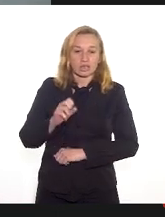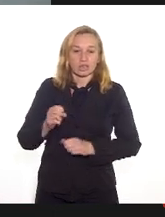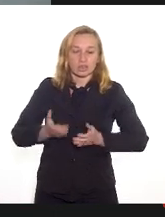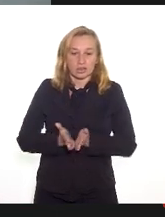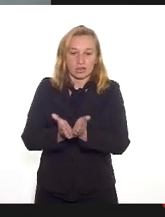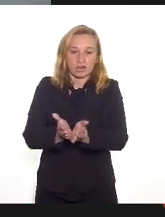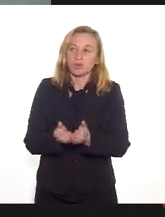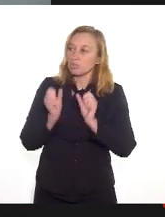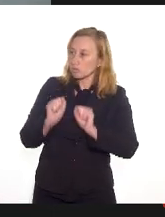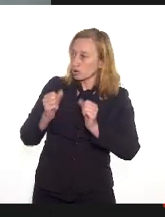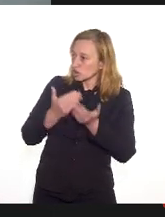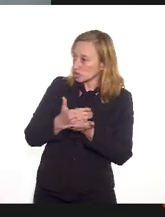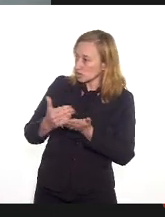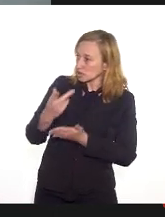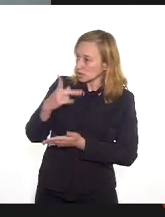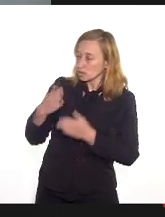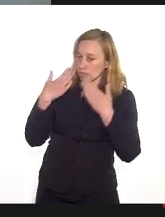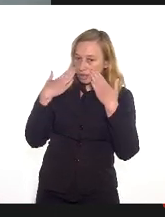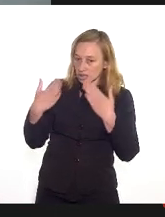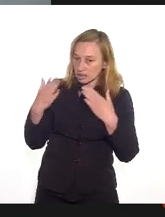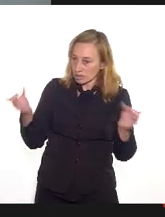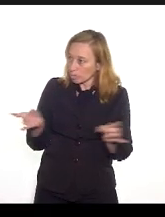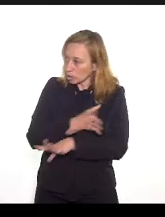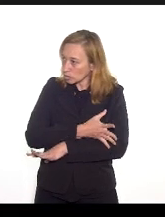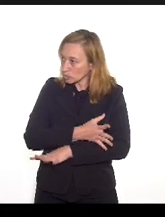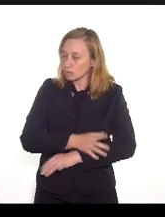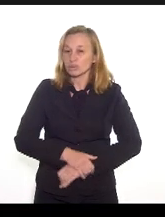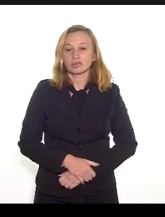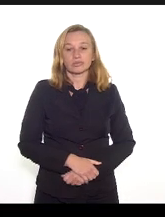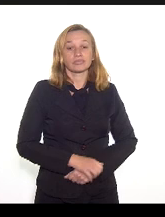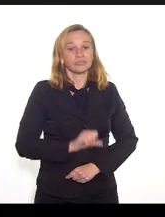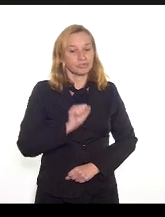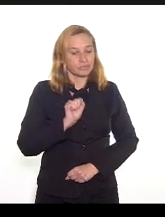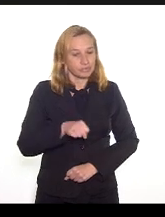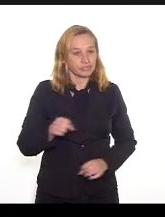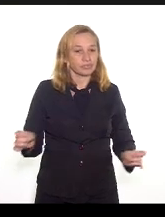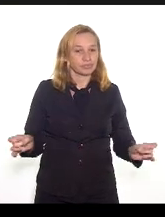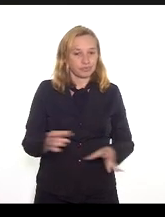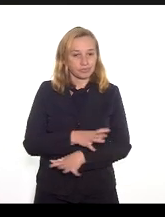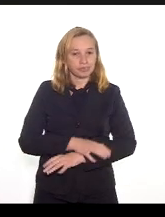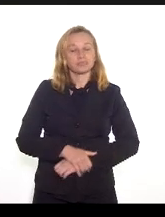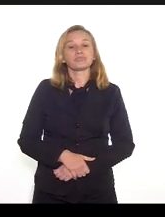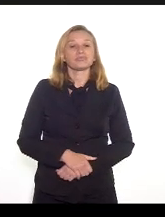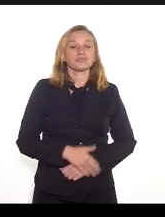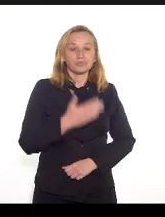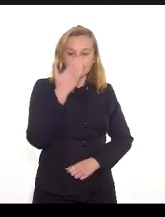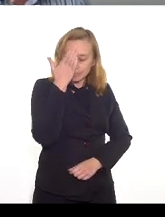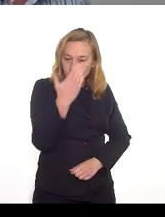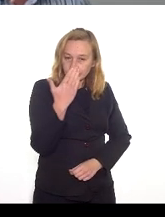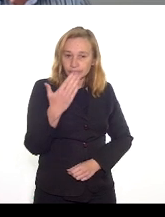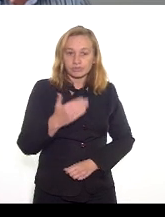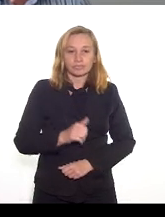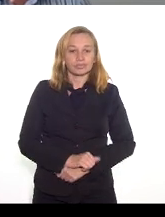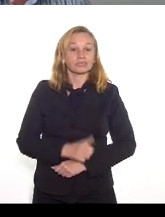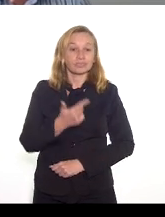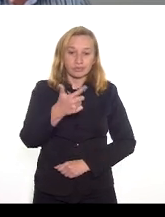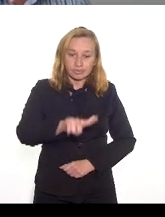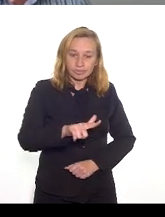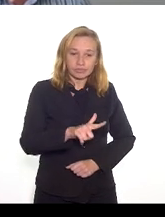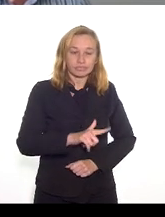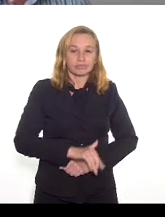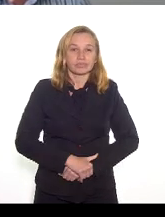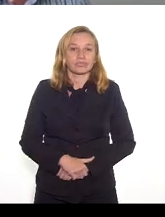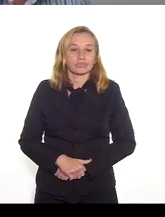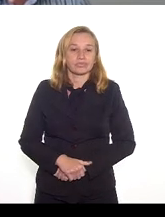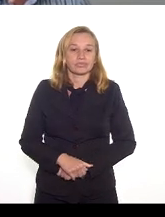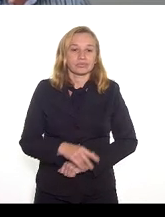sua apresentação, se o senhor está pronto. Não, deputado, estou pronto aqui. Agradecer muitíssimo novamente